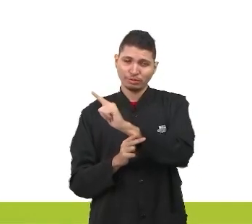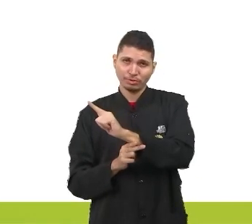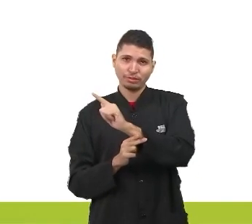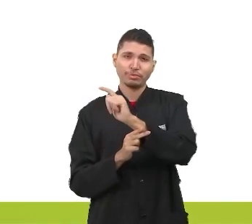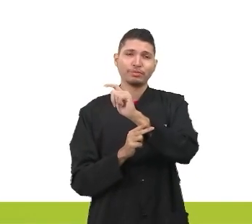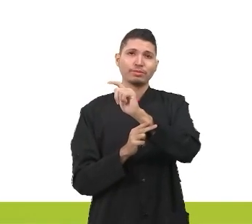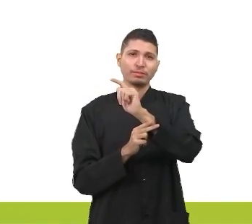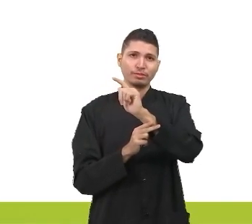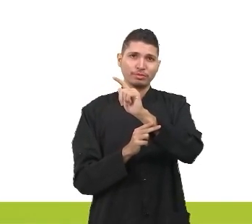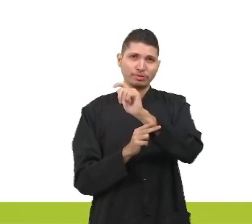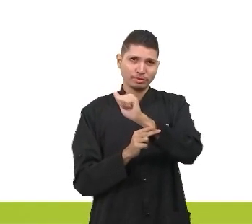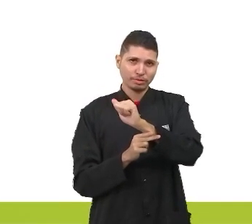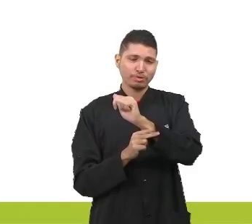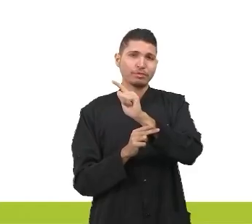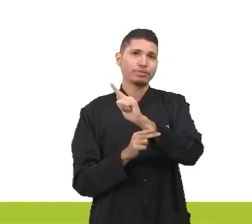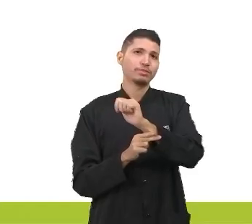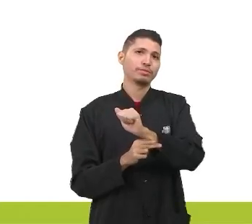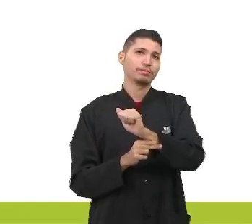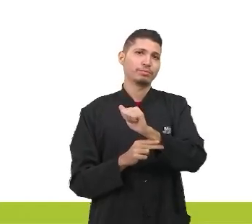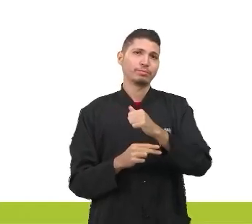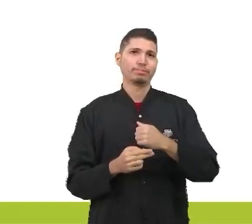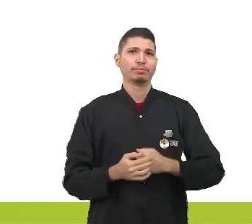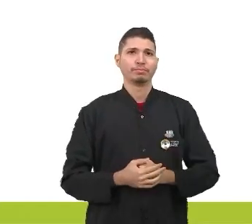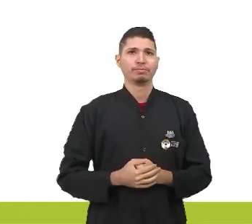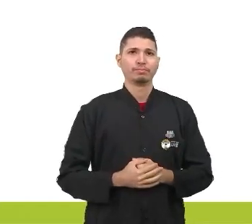GA. Ok?